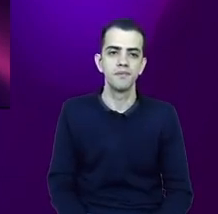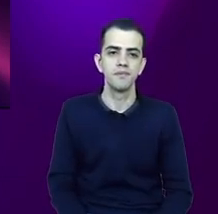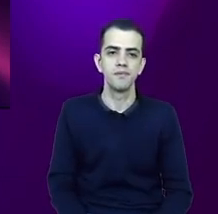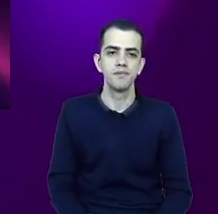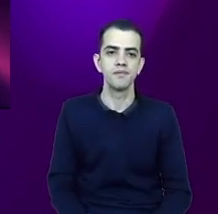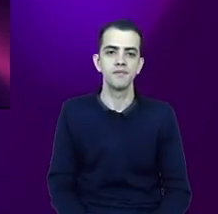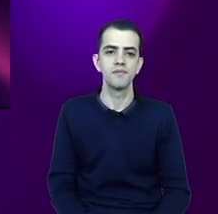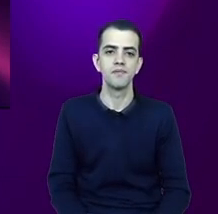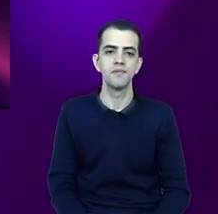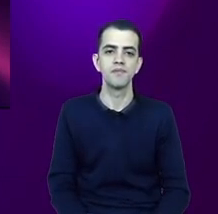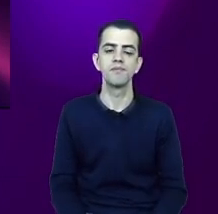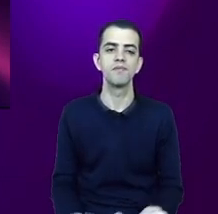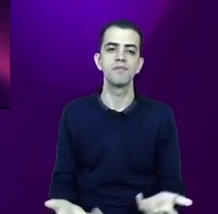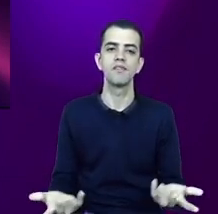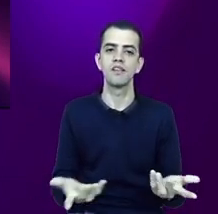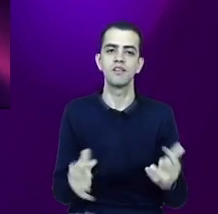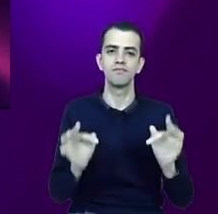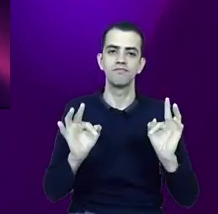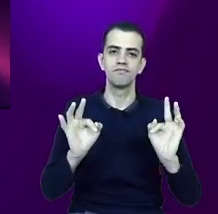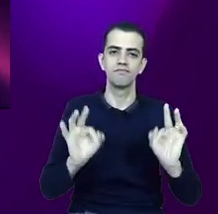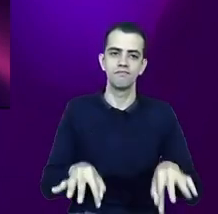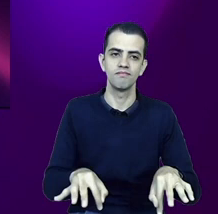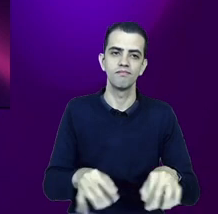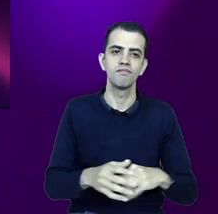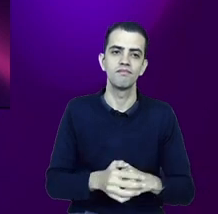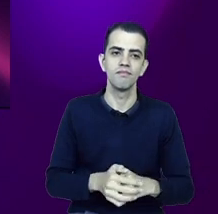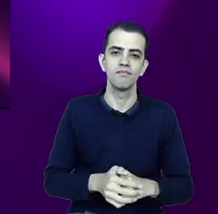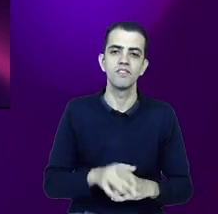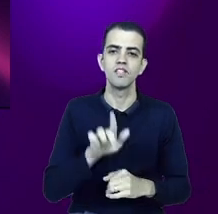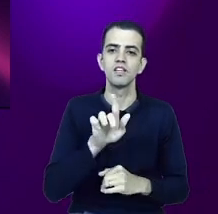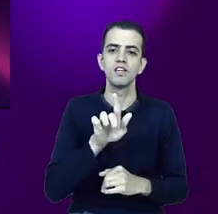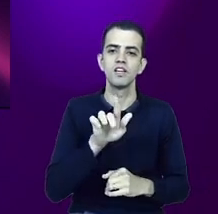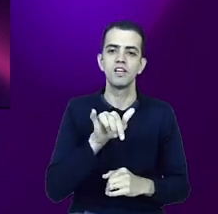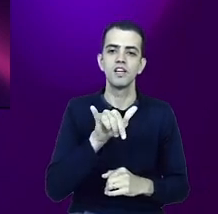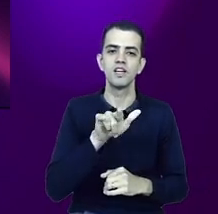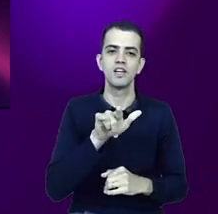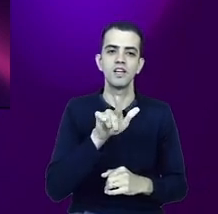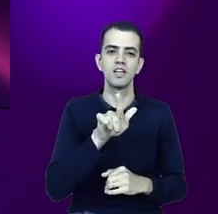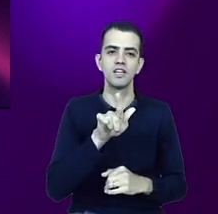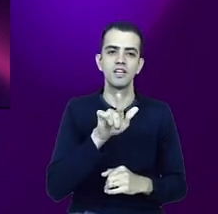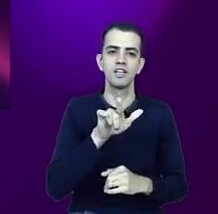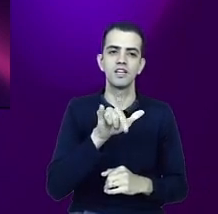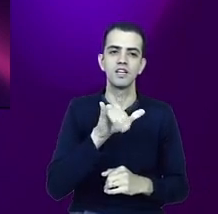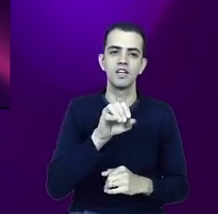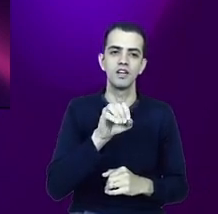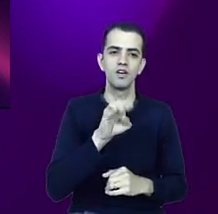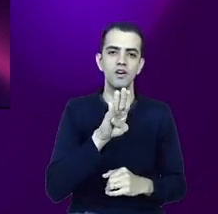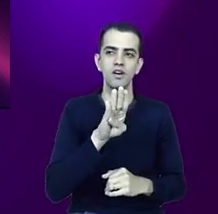Por fim, com relação ao tratamento quimioterápico, temos